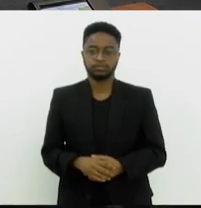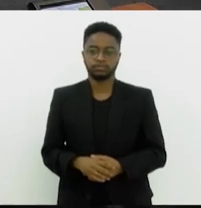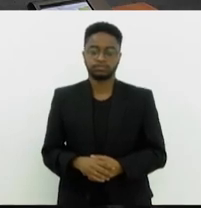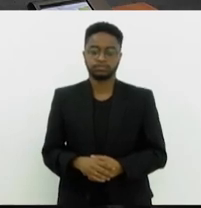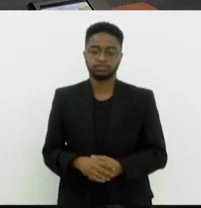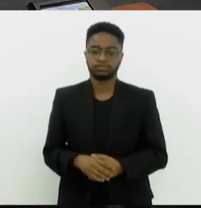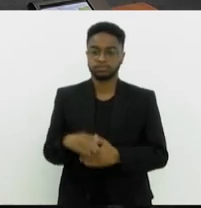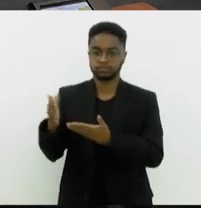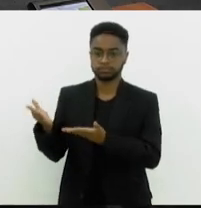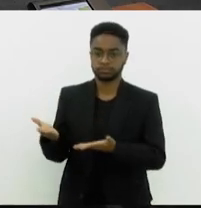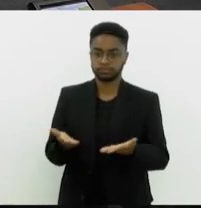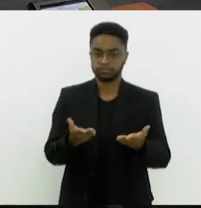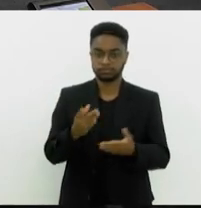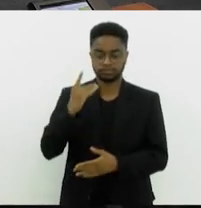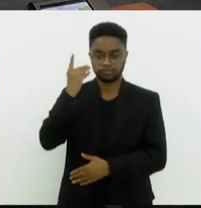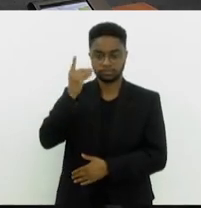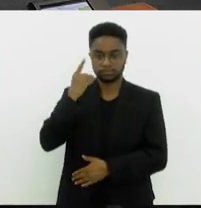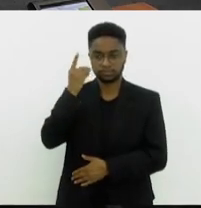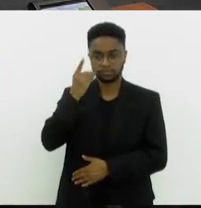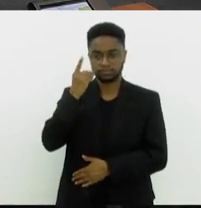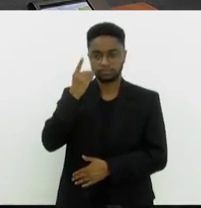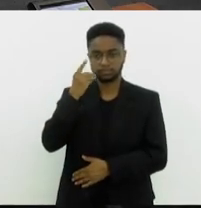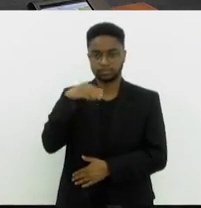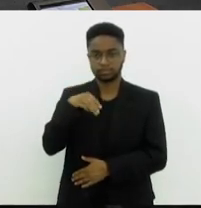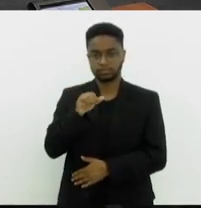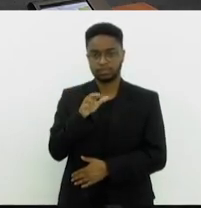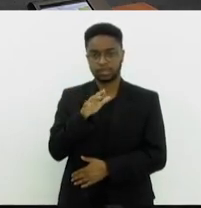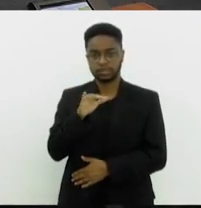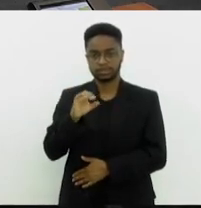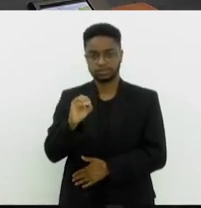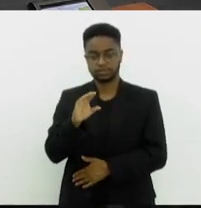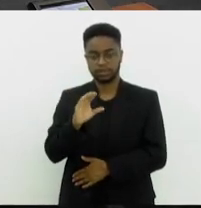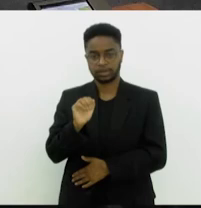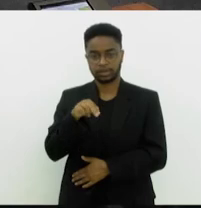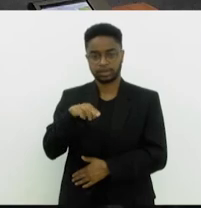Nosso nobre deputado Márcio Canella.